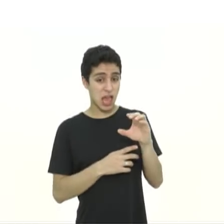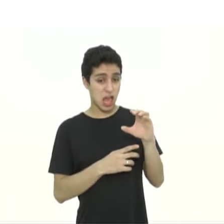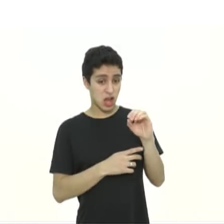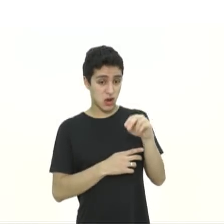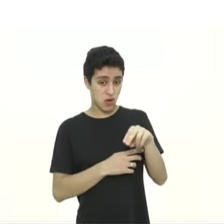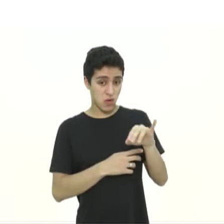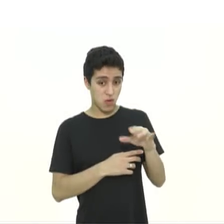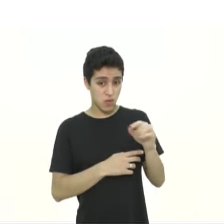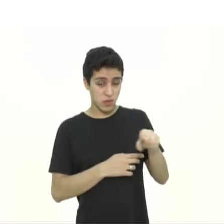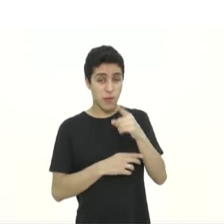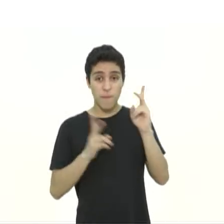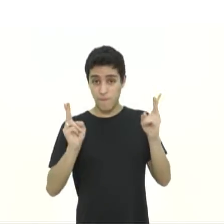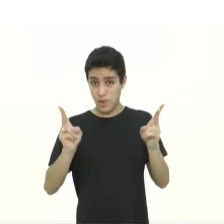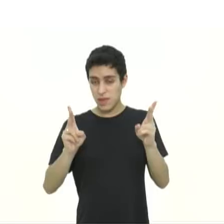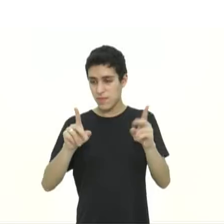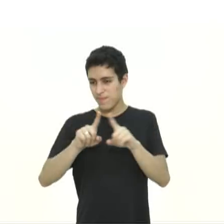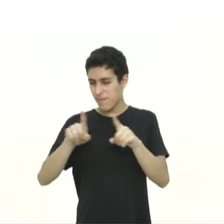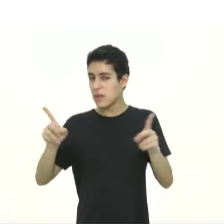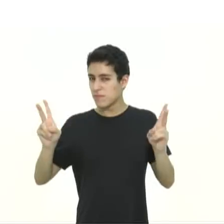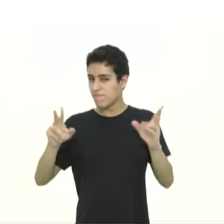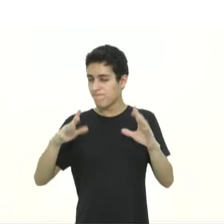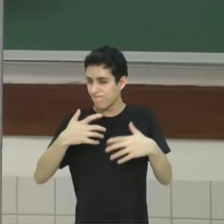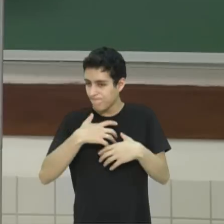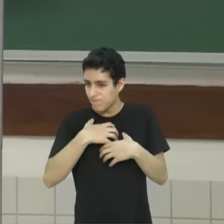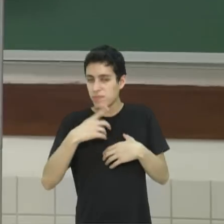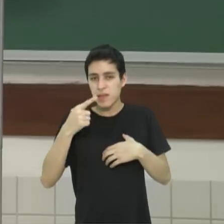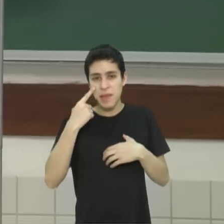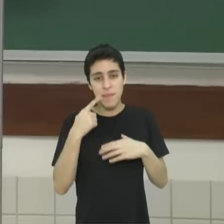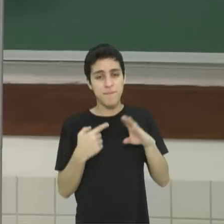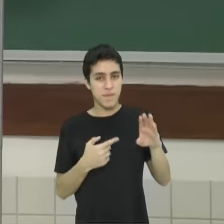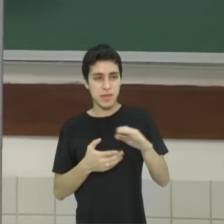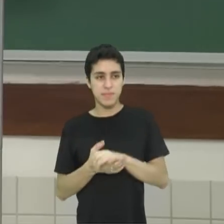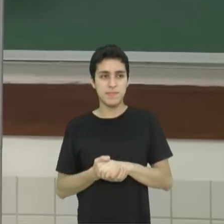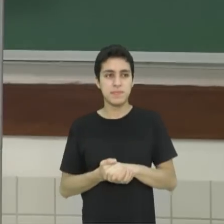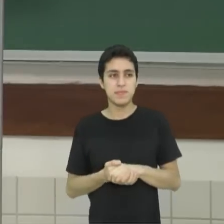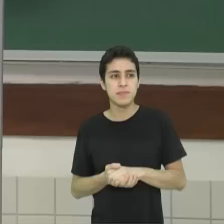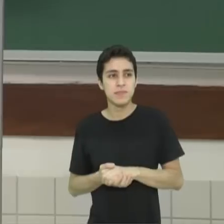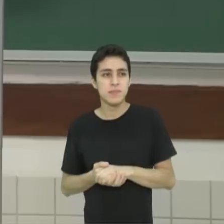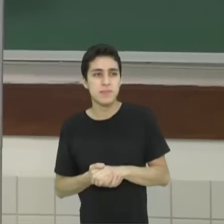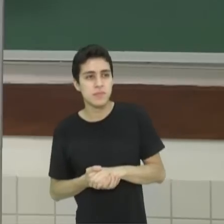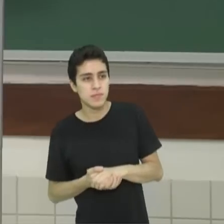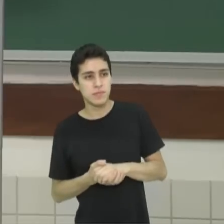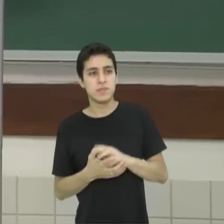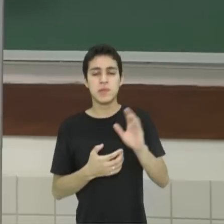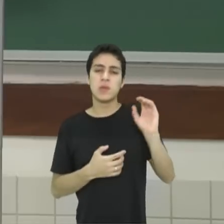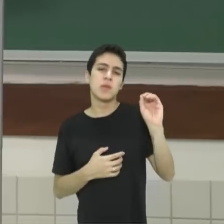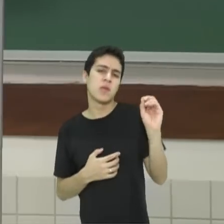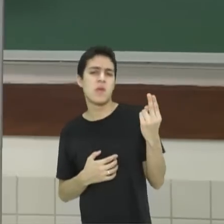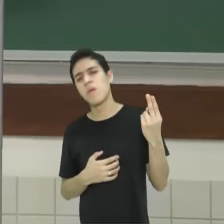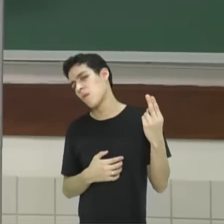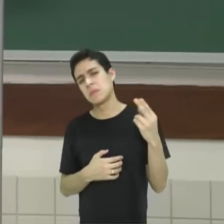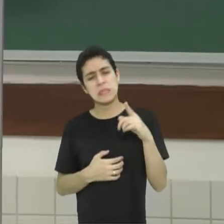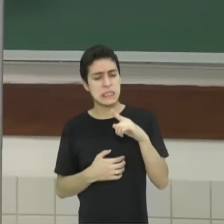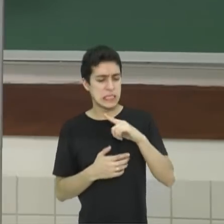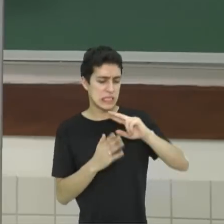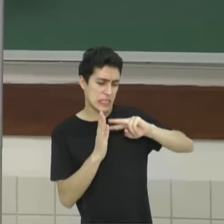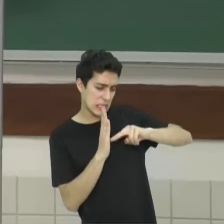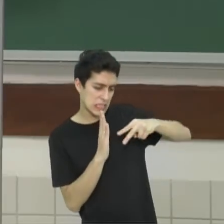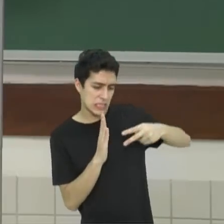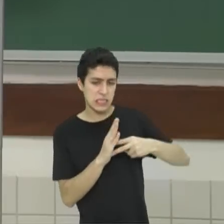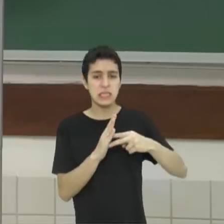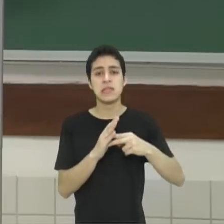significado do mas é o porém, letra B. A conjunção ou tem significação